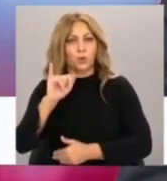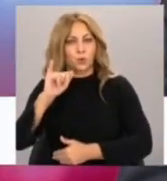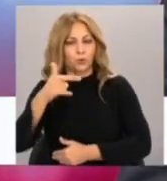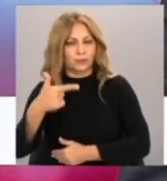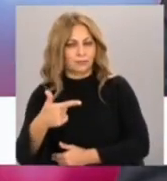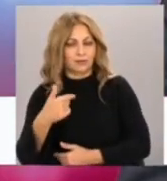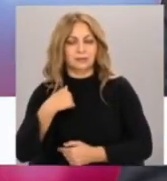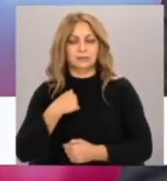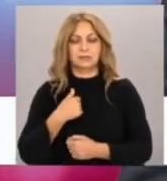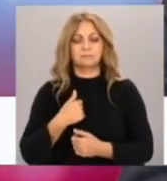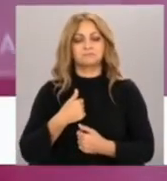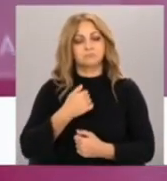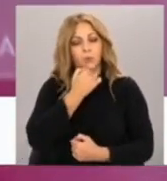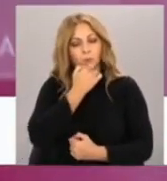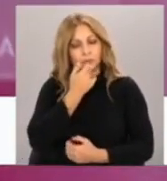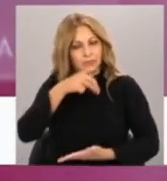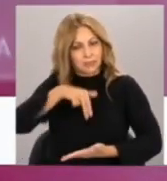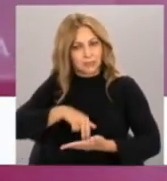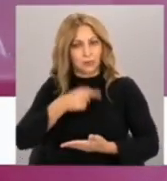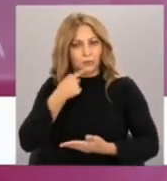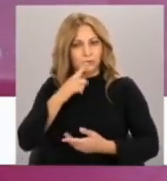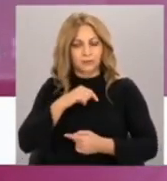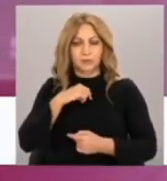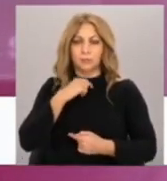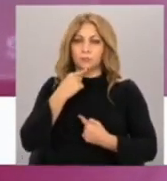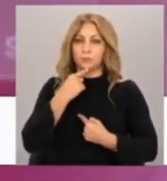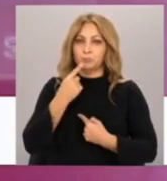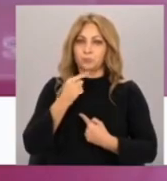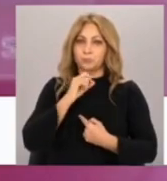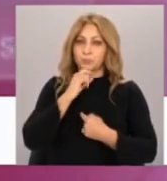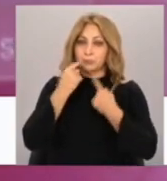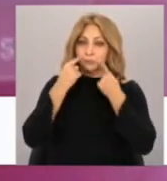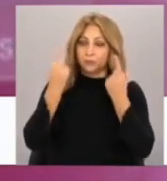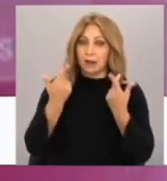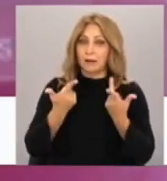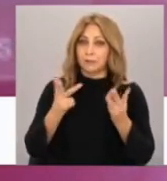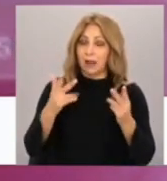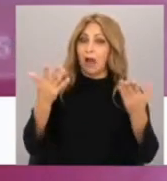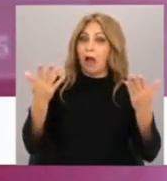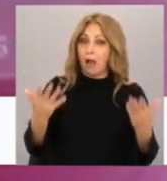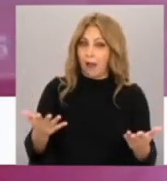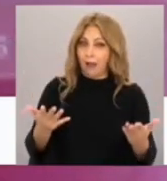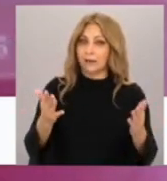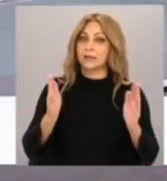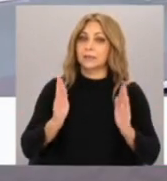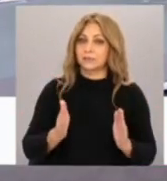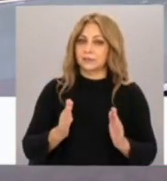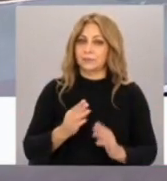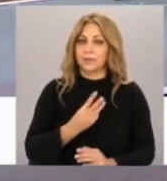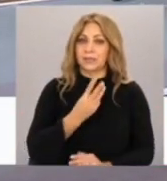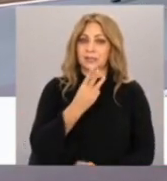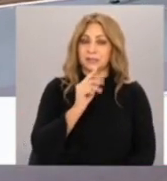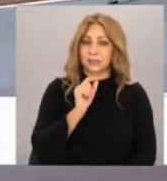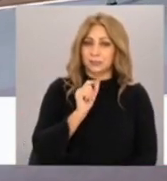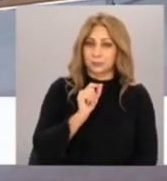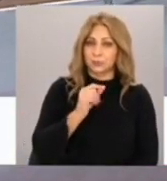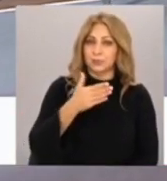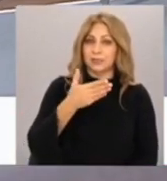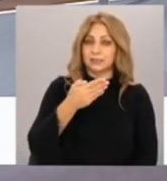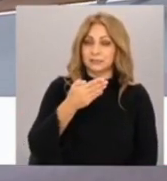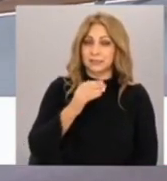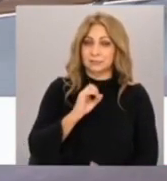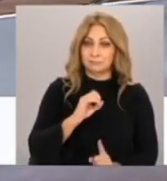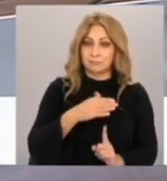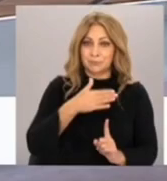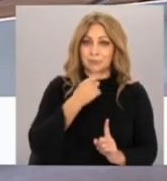aqui ter mais uma oportunidade para te mostrar que o liberalismo funciona e faz falta e ao fim de três minutos e 17 da primeira